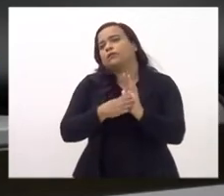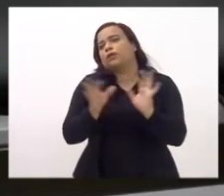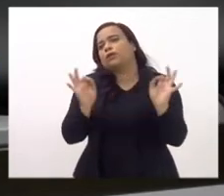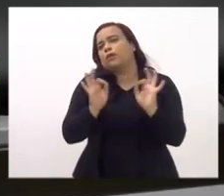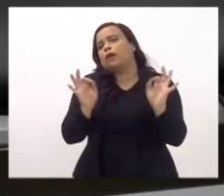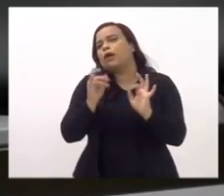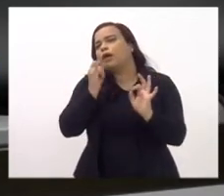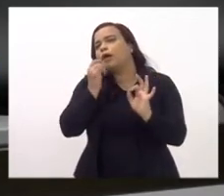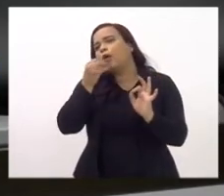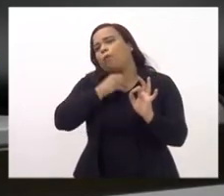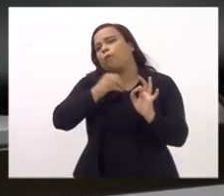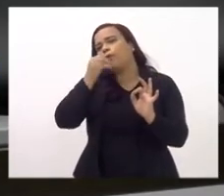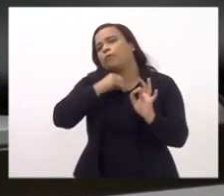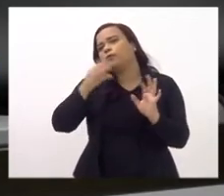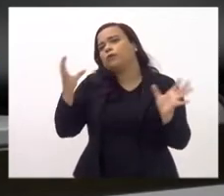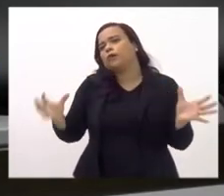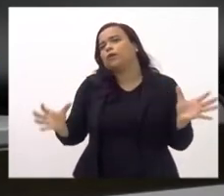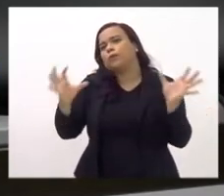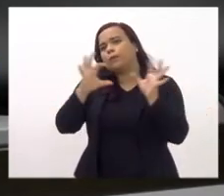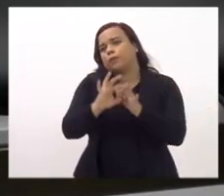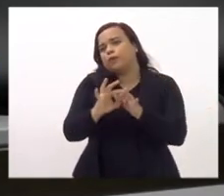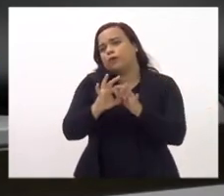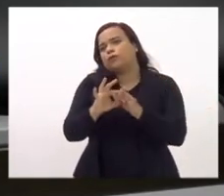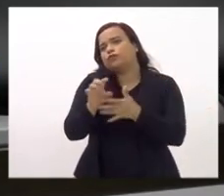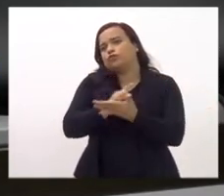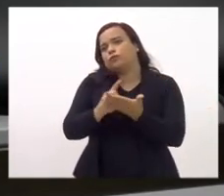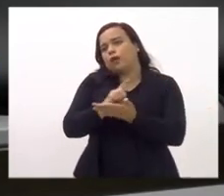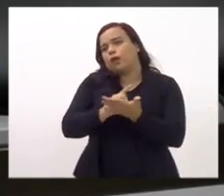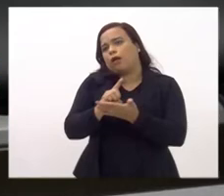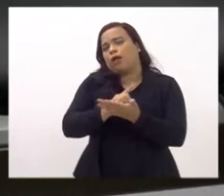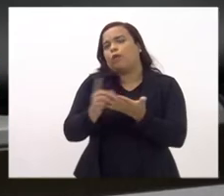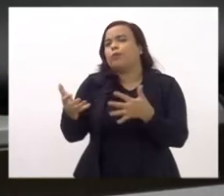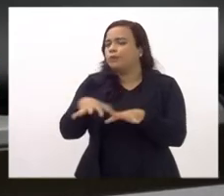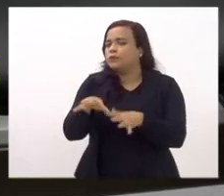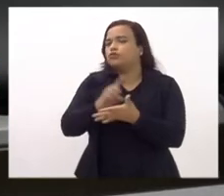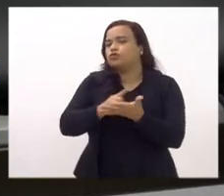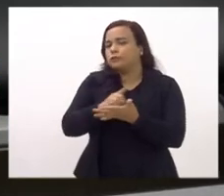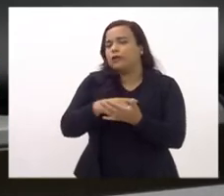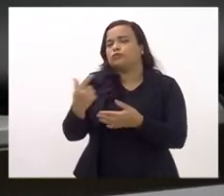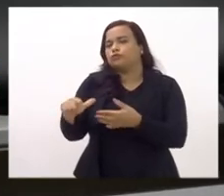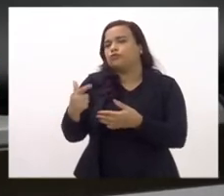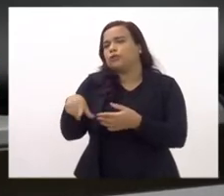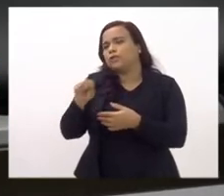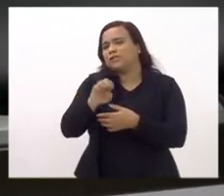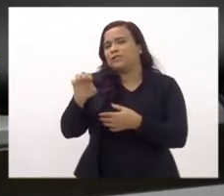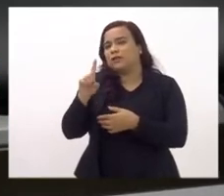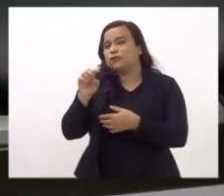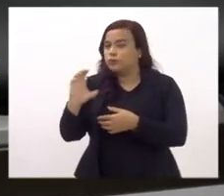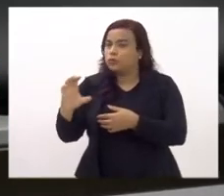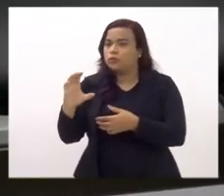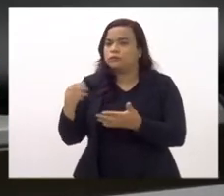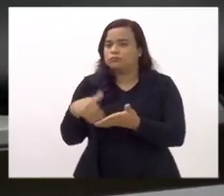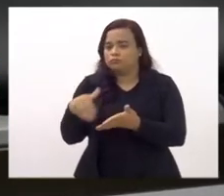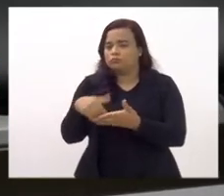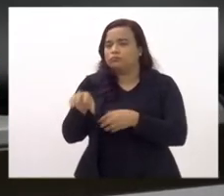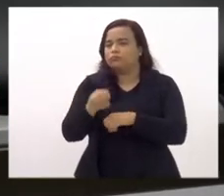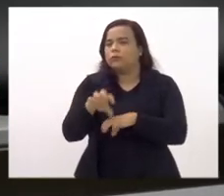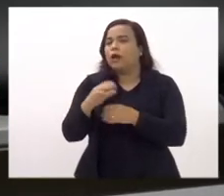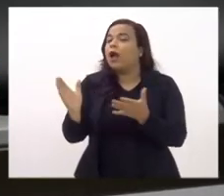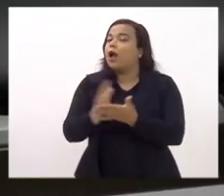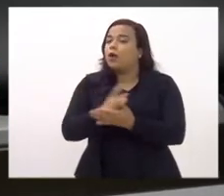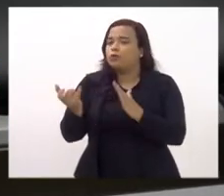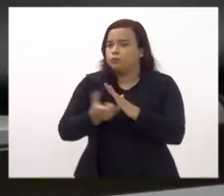a oportunidade de incluir os estudantes digitalmente, através da SEDUC, né? Algumas instituições federais